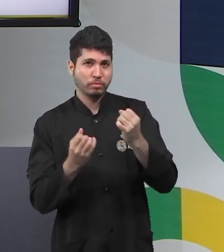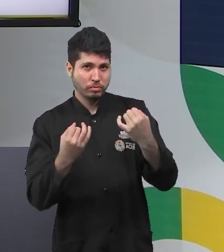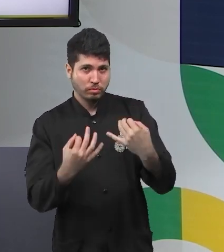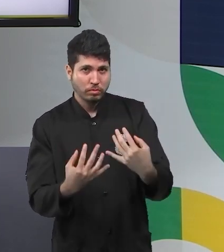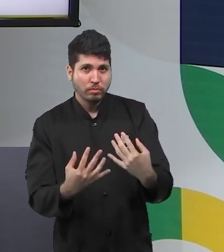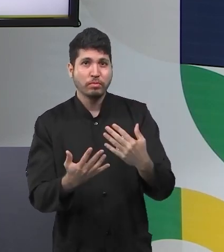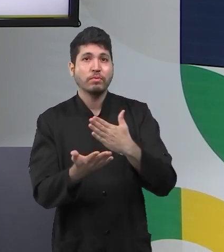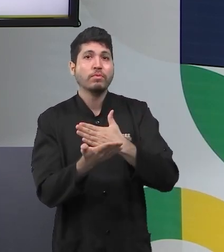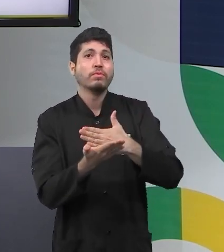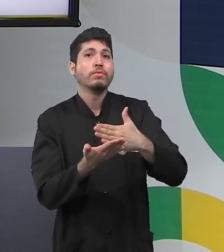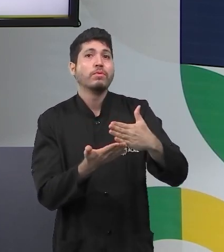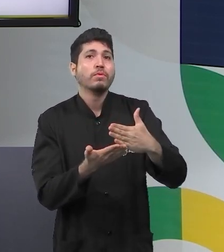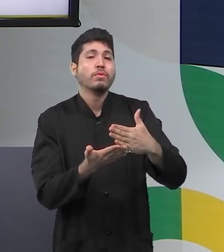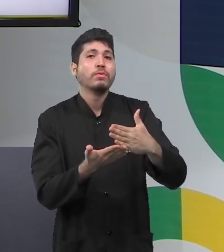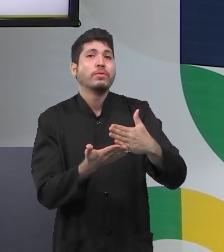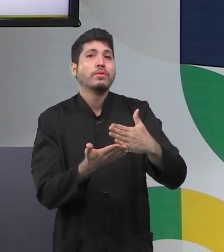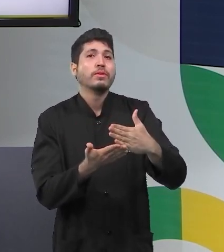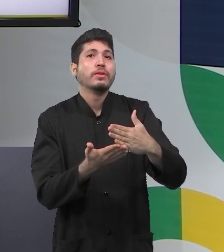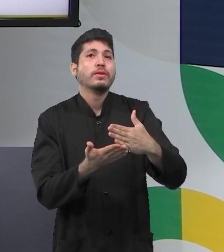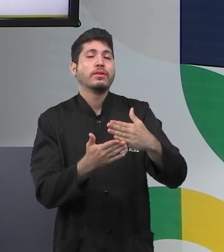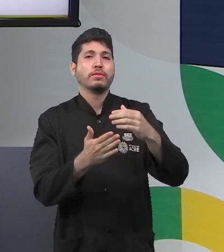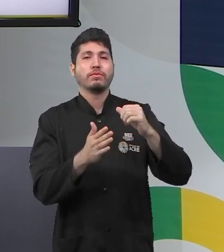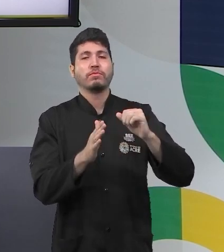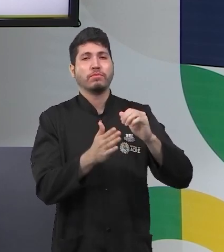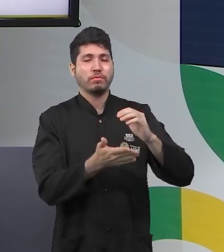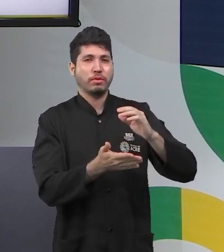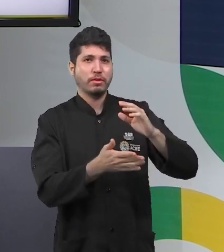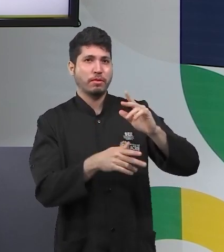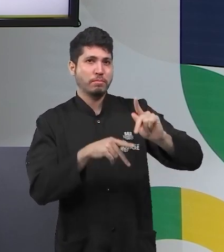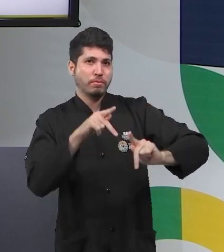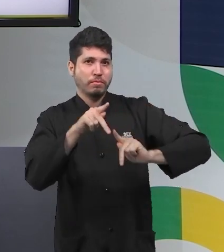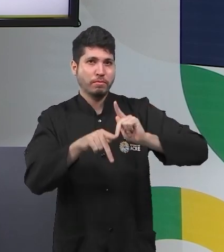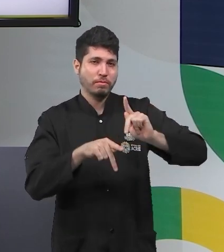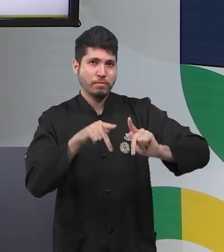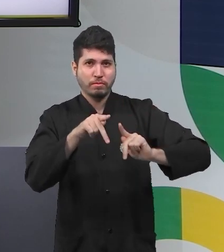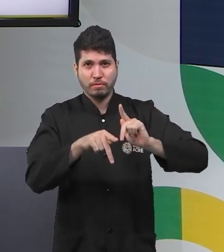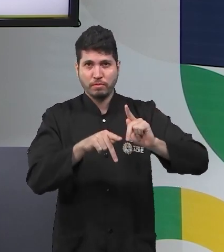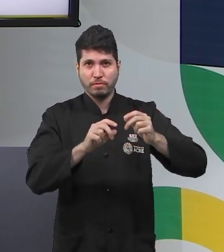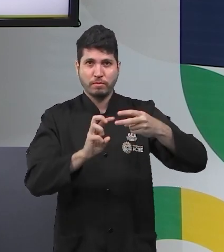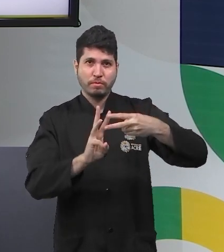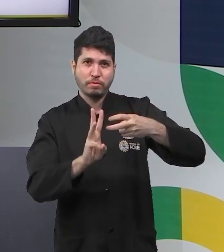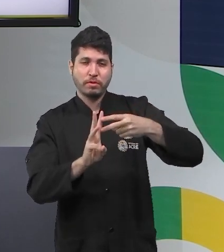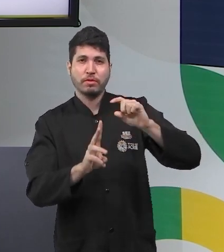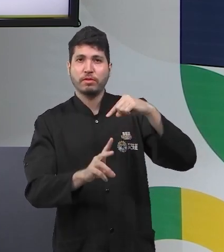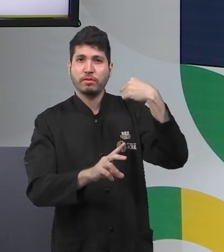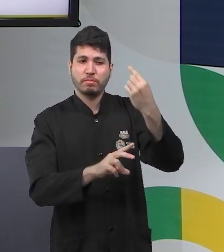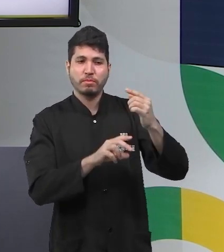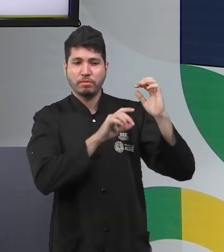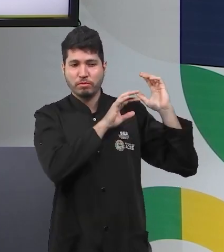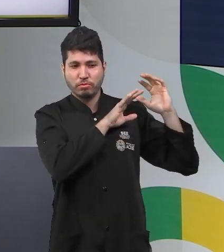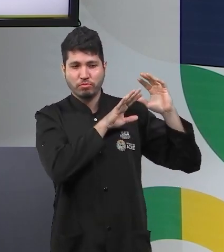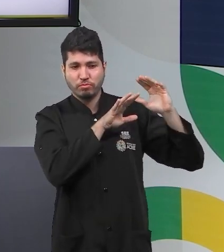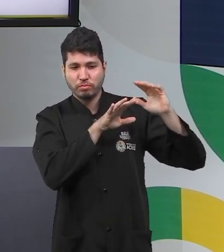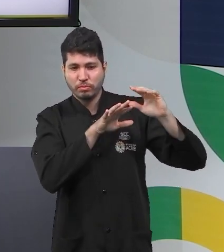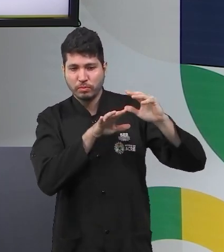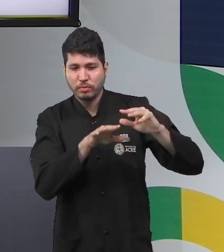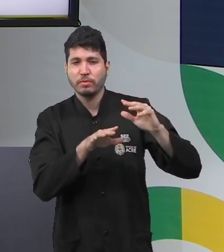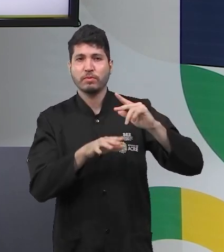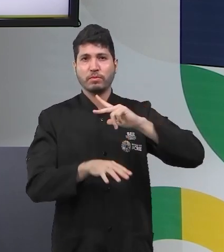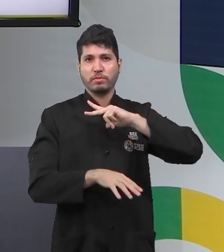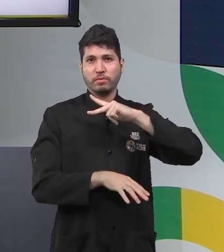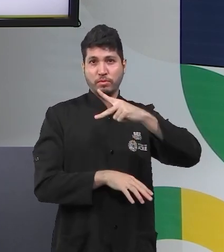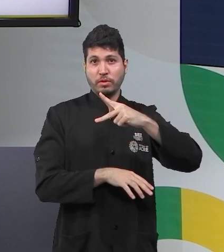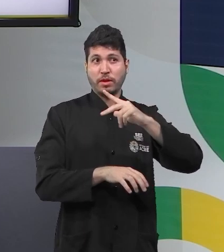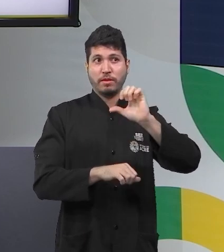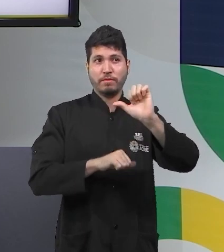uma cultura de matriz indígena. Ponto. Com a chegada dos portugueses, isso foi se